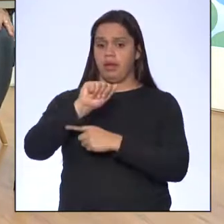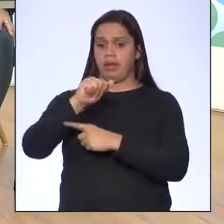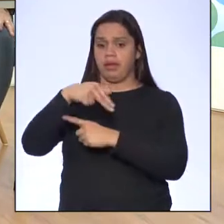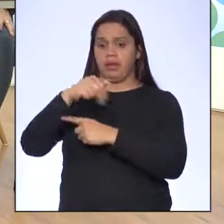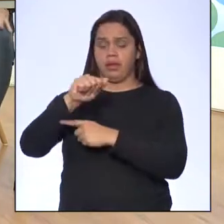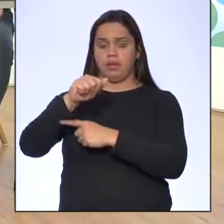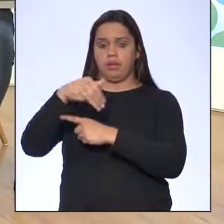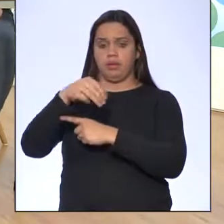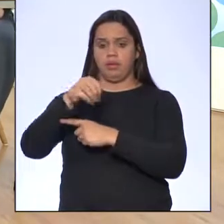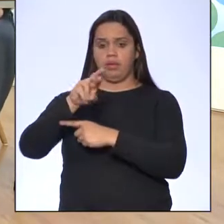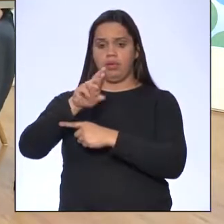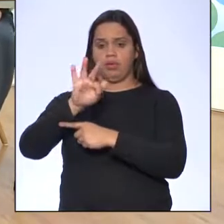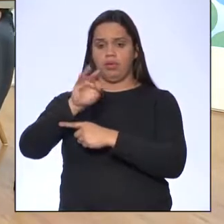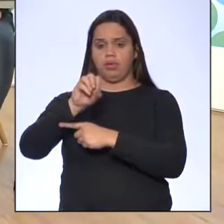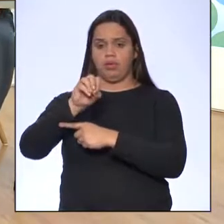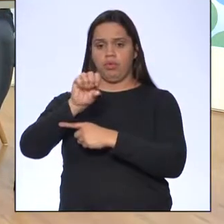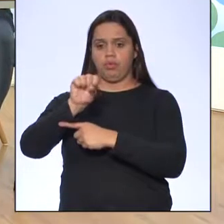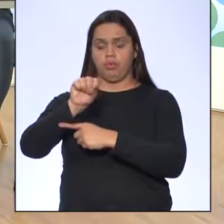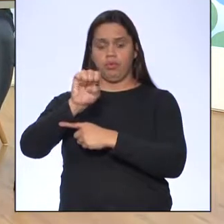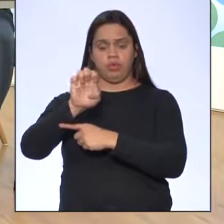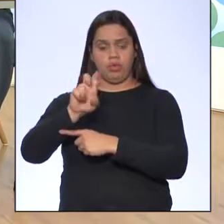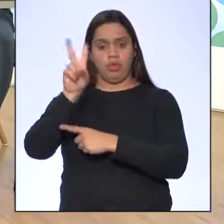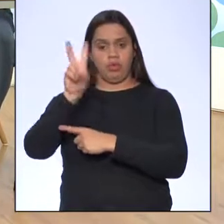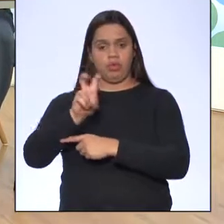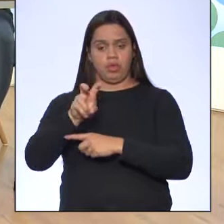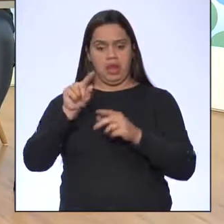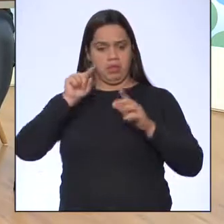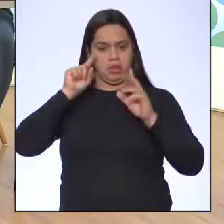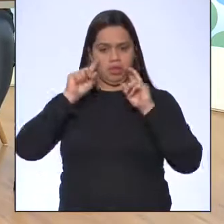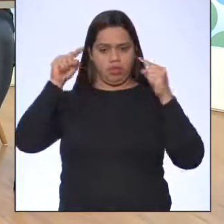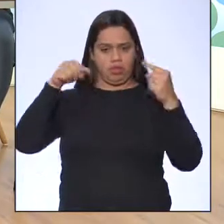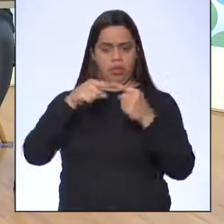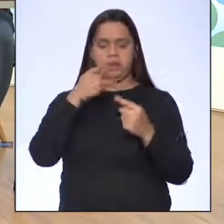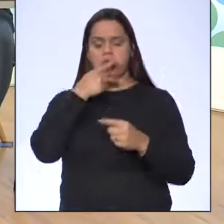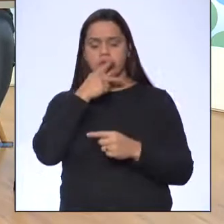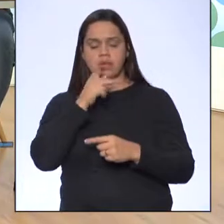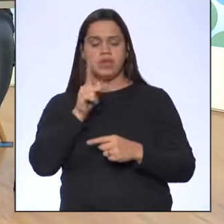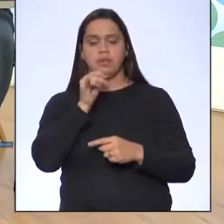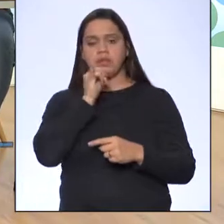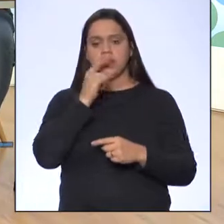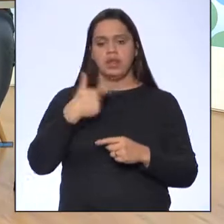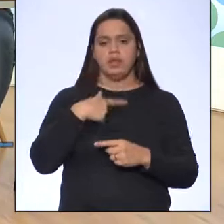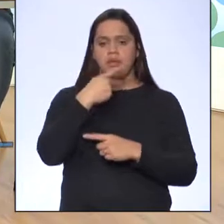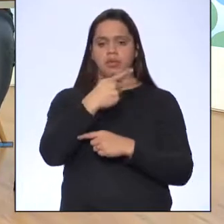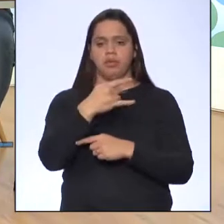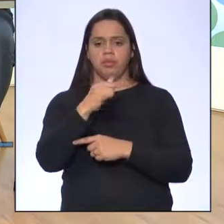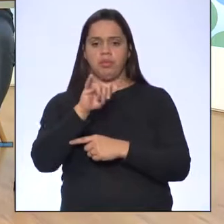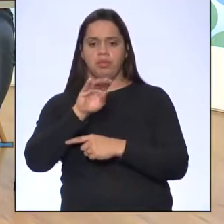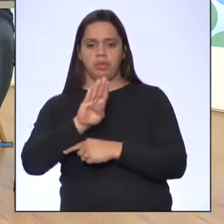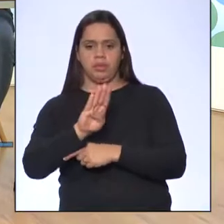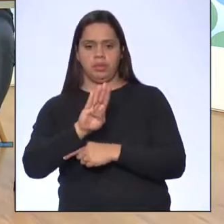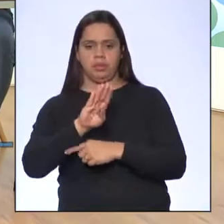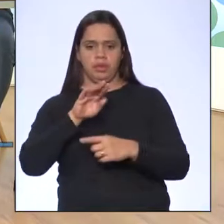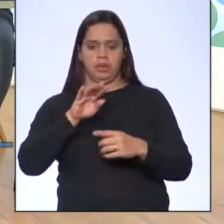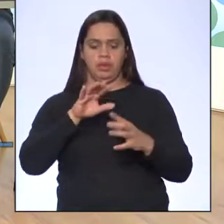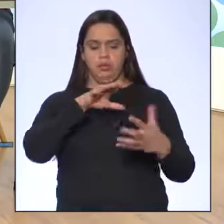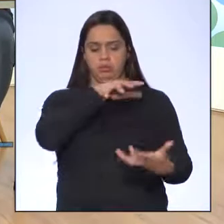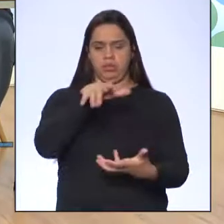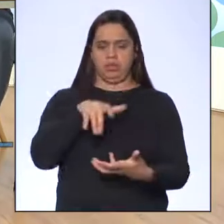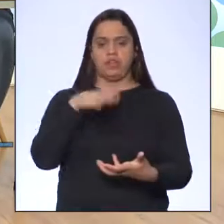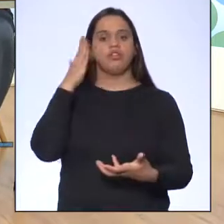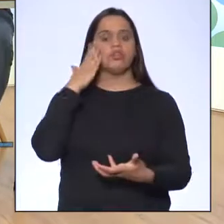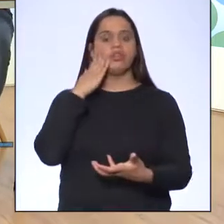bem o tema que é abordado, né? Então, se a gente retrata aí, por exemplo, o PIB, né, do planeta, e sabemos que os Estados Unidos é